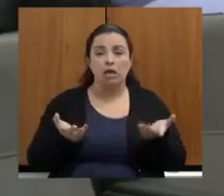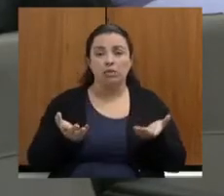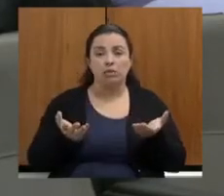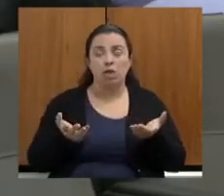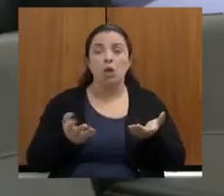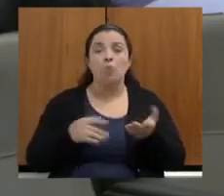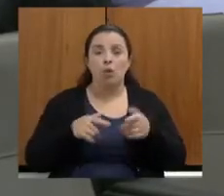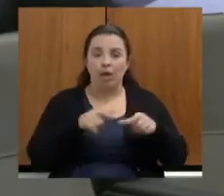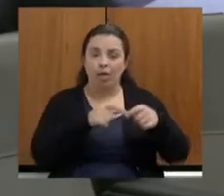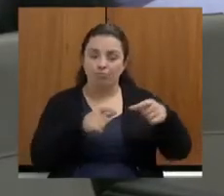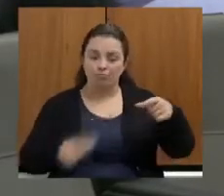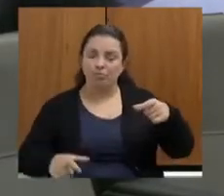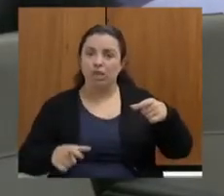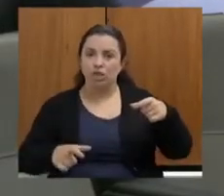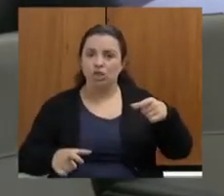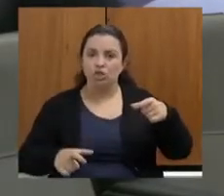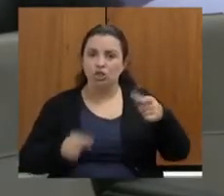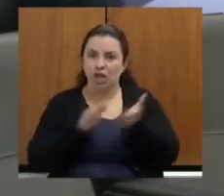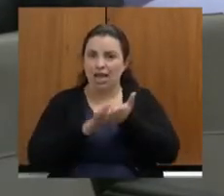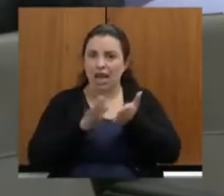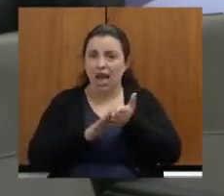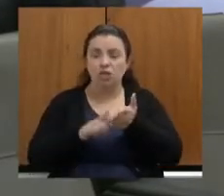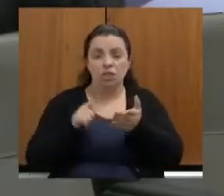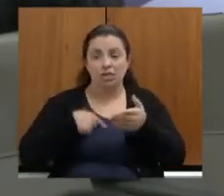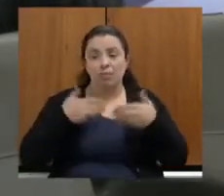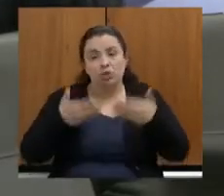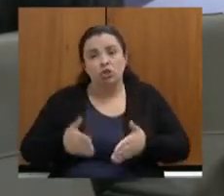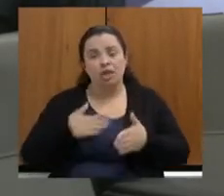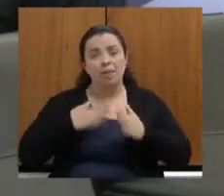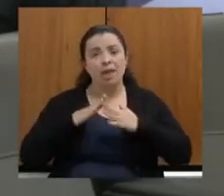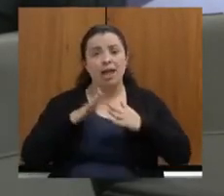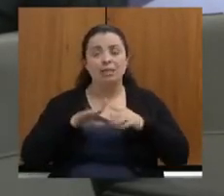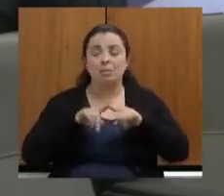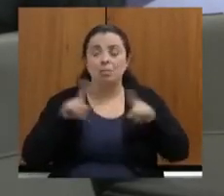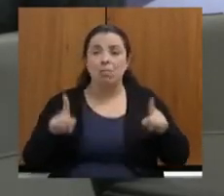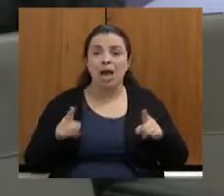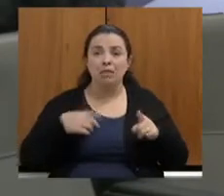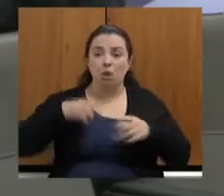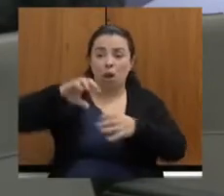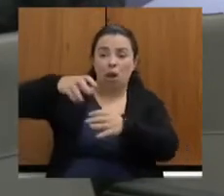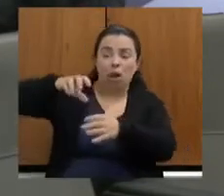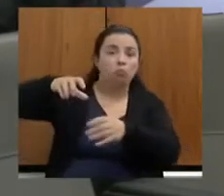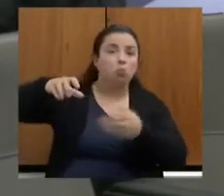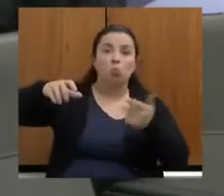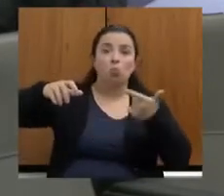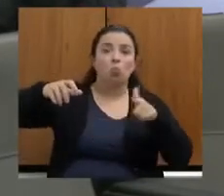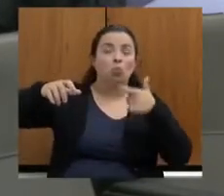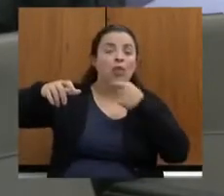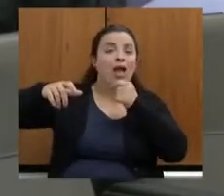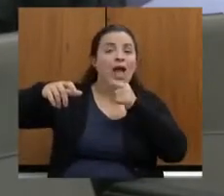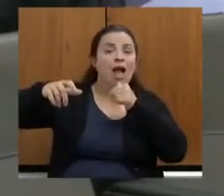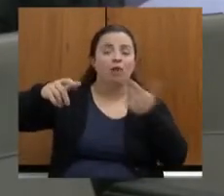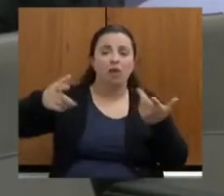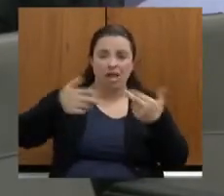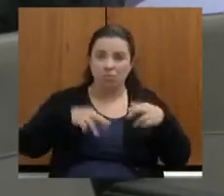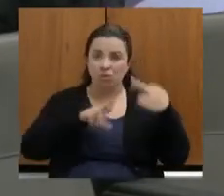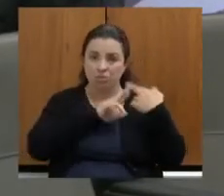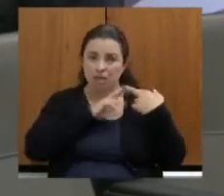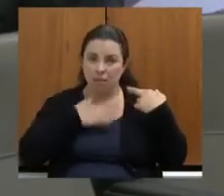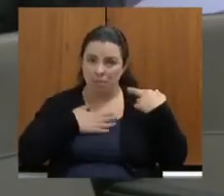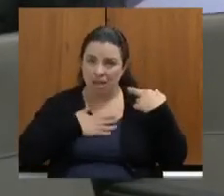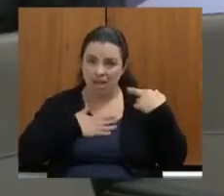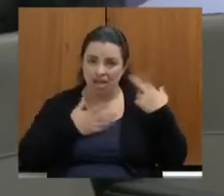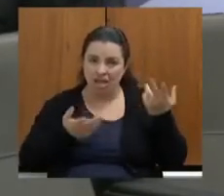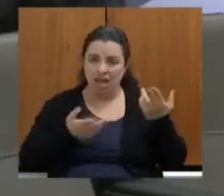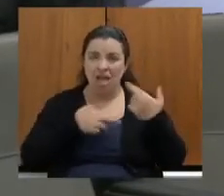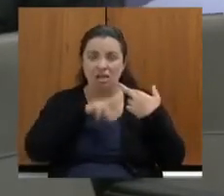vive mais falta na nossas torneiras que tudo de quem essa responsabilidade é nossa é minha que sou moradora ou é das empresas